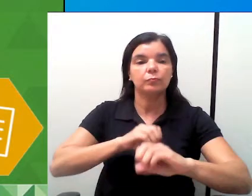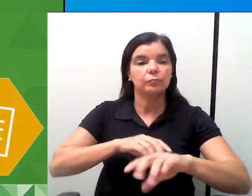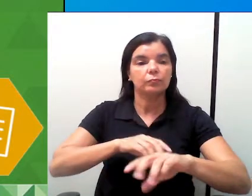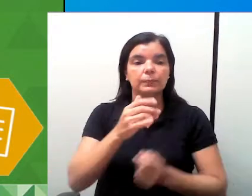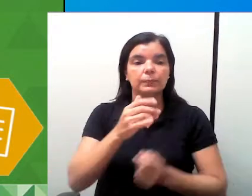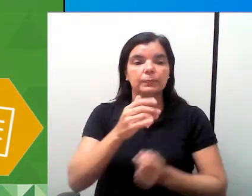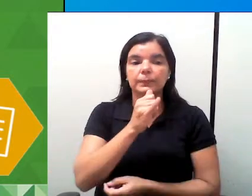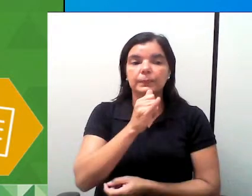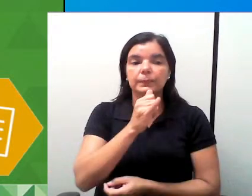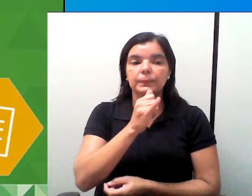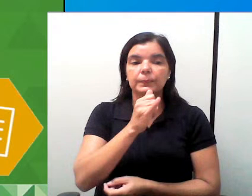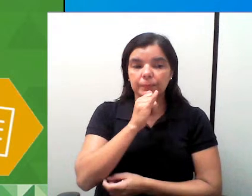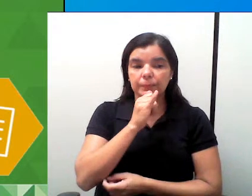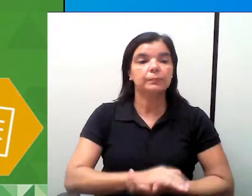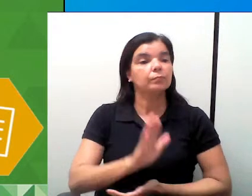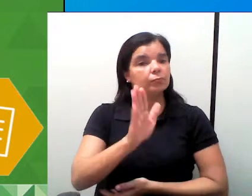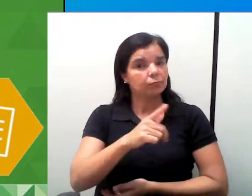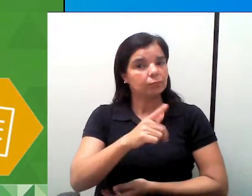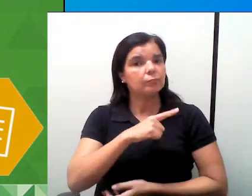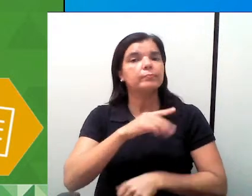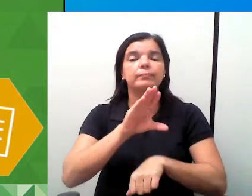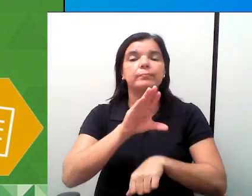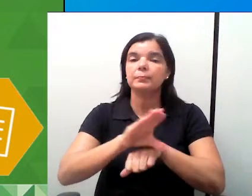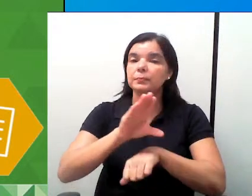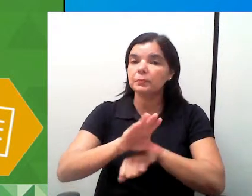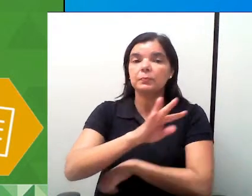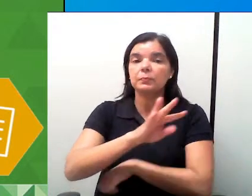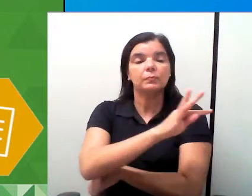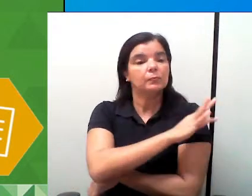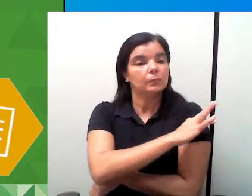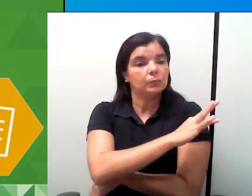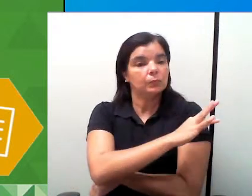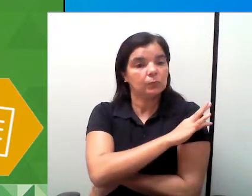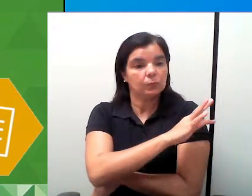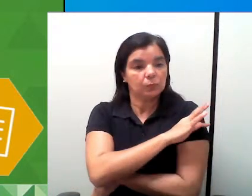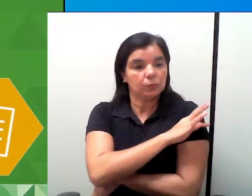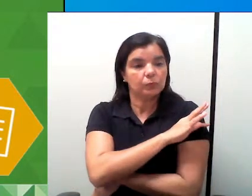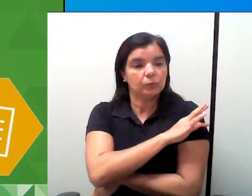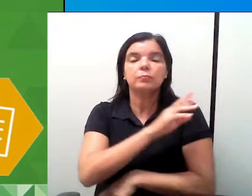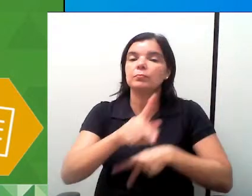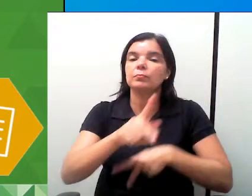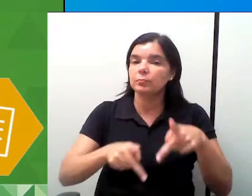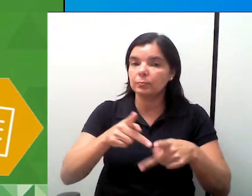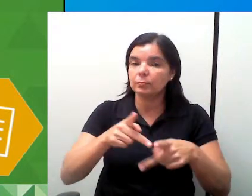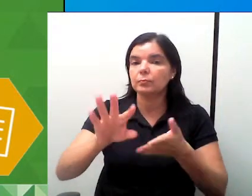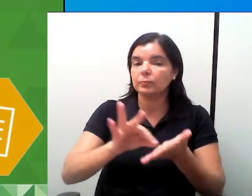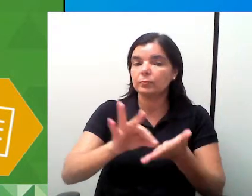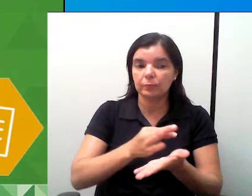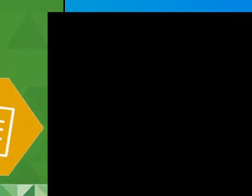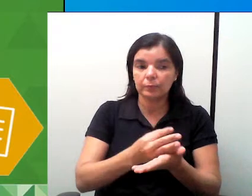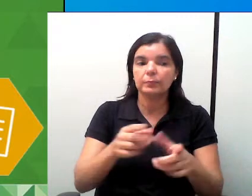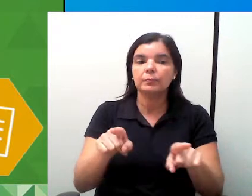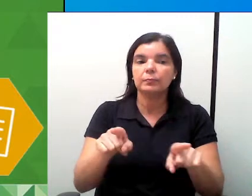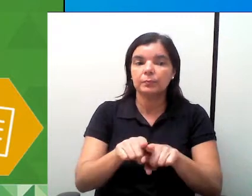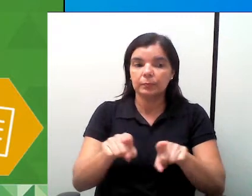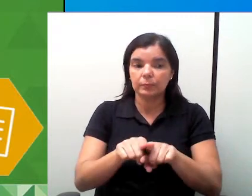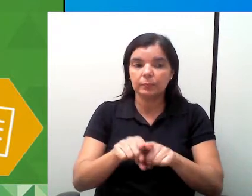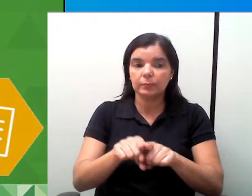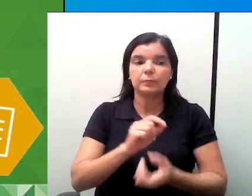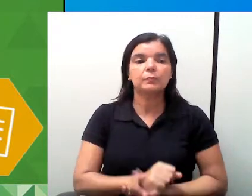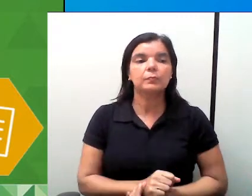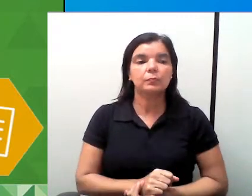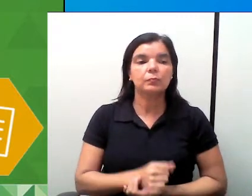no IFPA, nós já temos cursos técnicos também aderentes à curricularização da extensão. Ainda não é um caminho que estamos seguindo